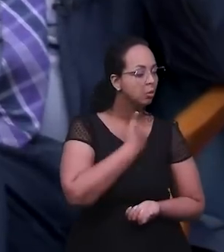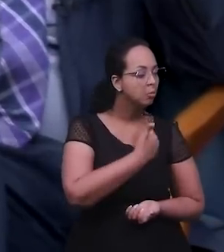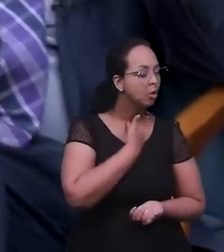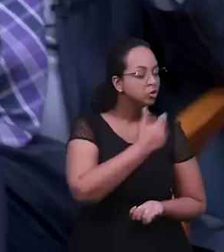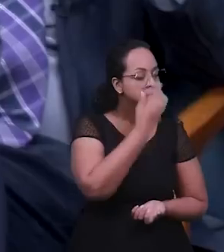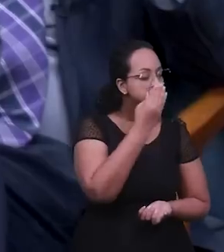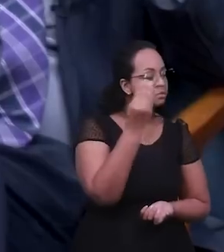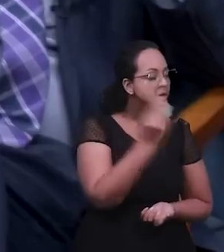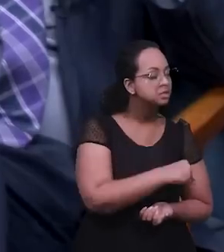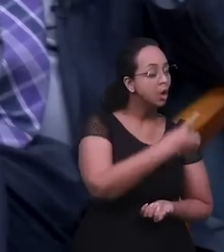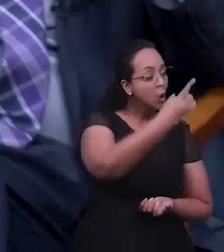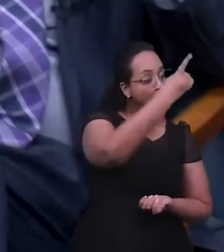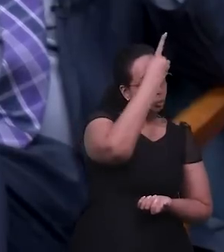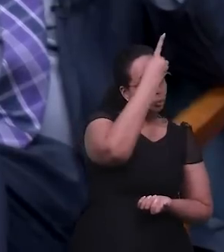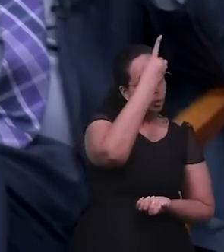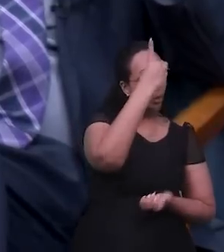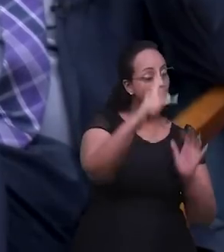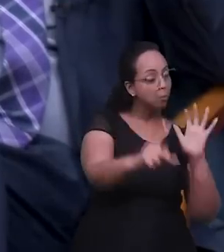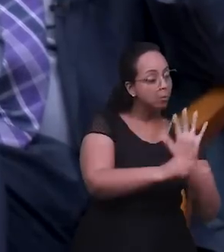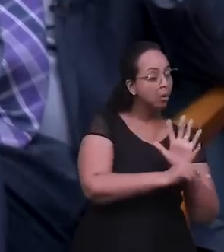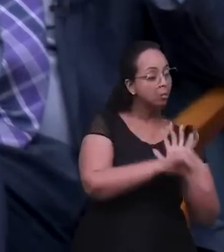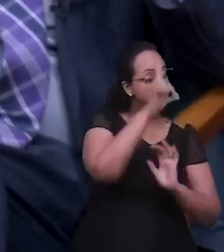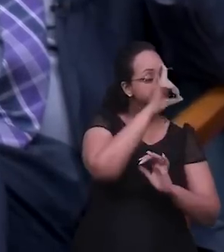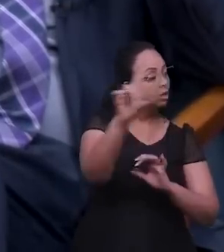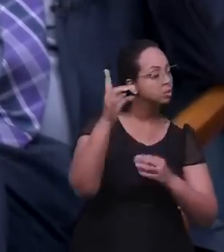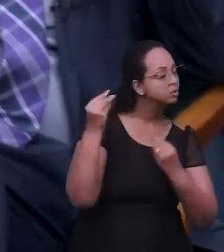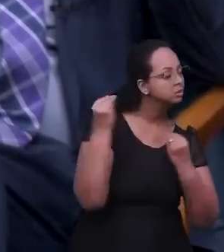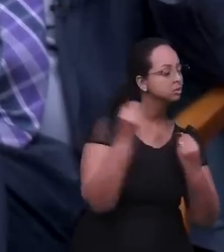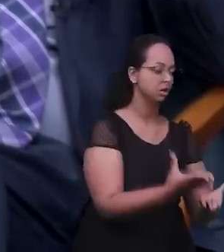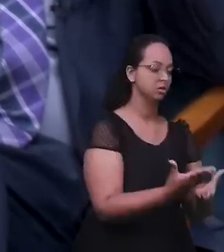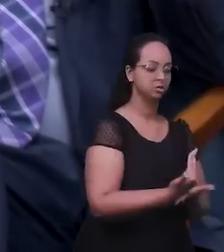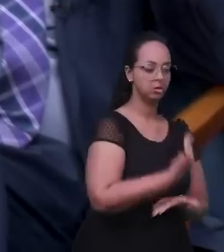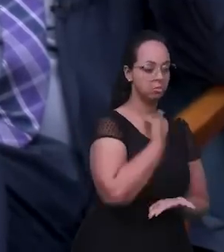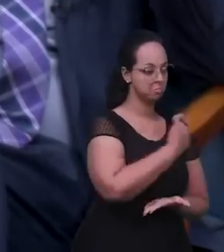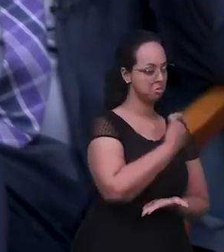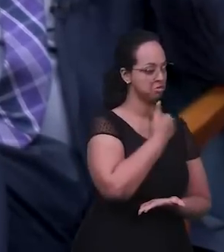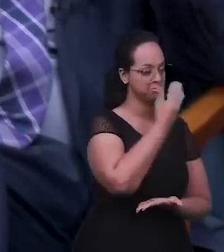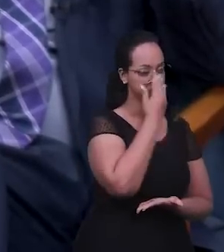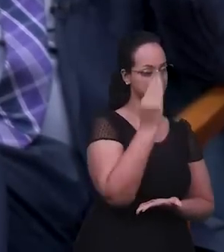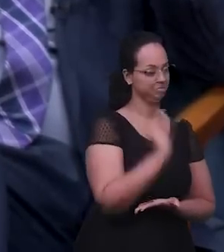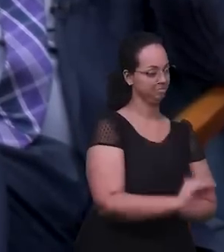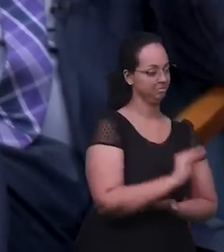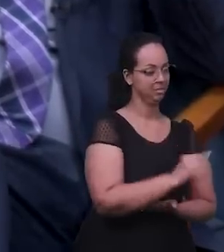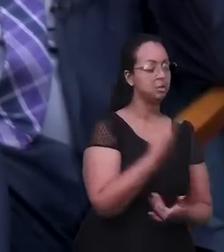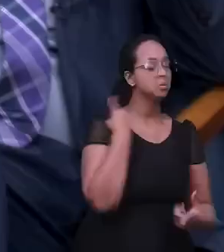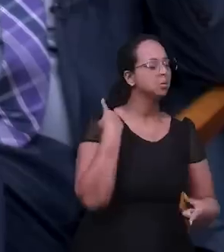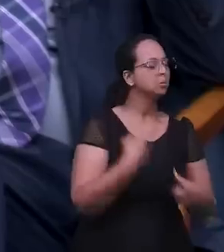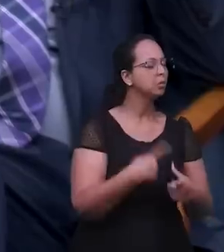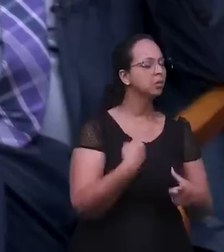não despreze o dom que há em ti.